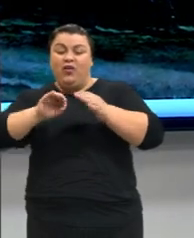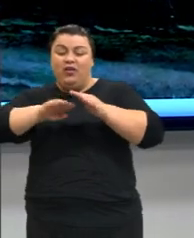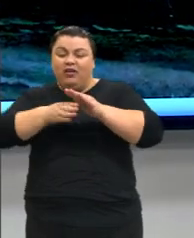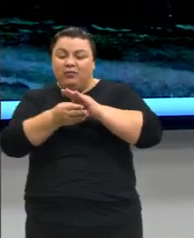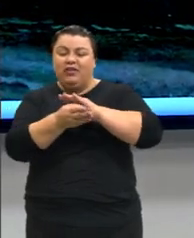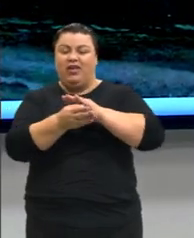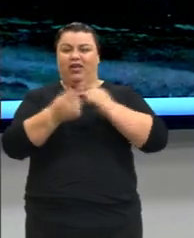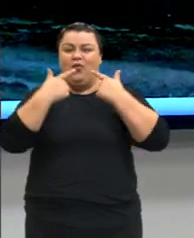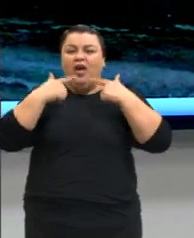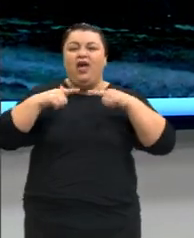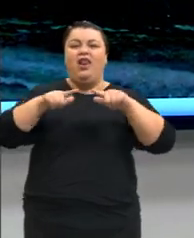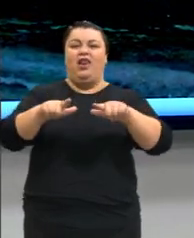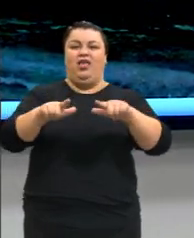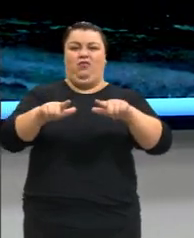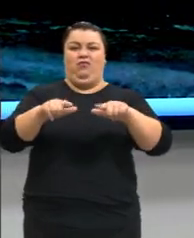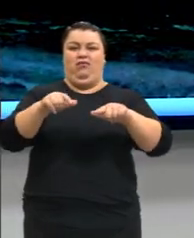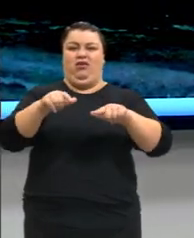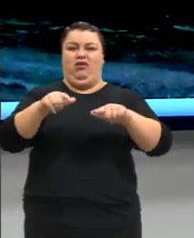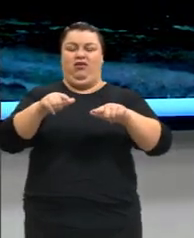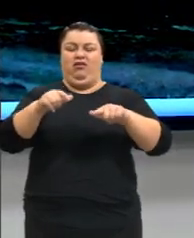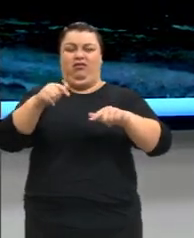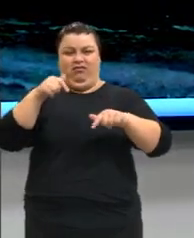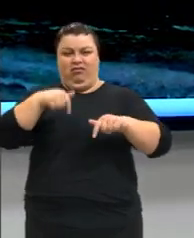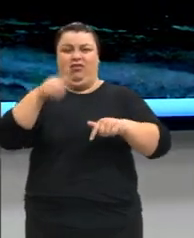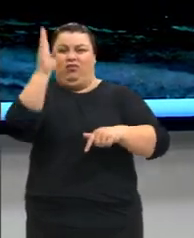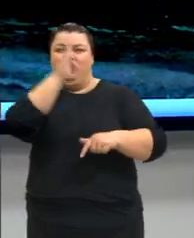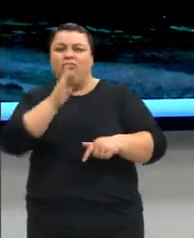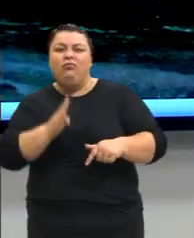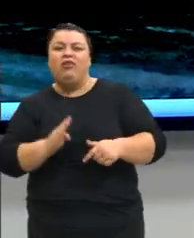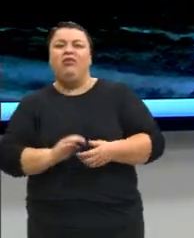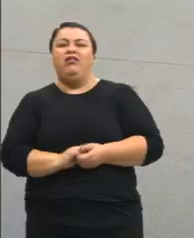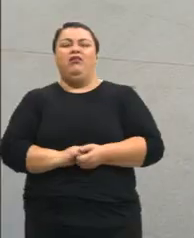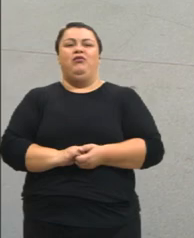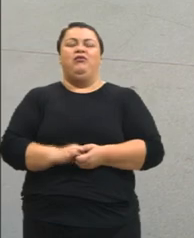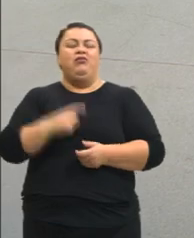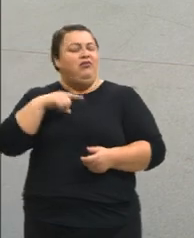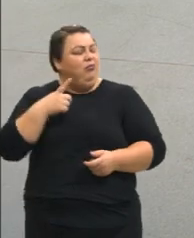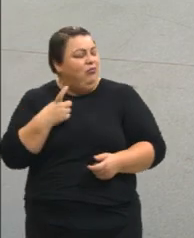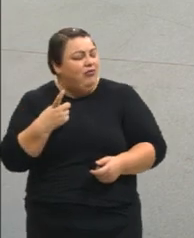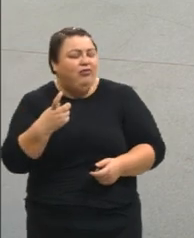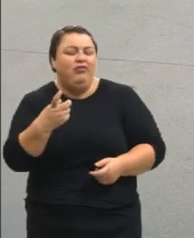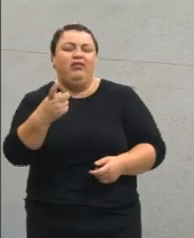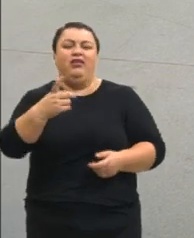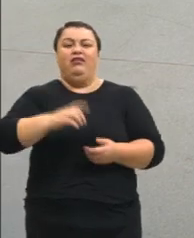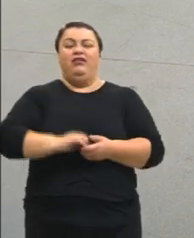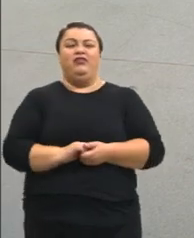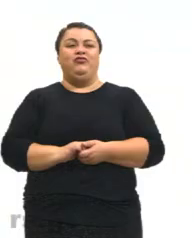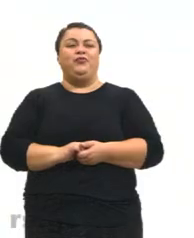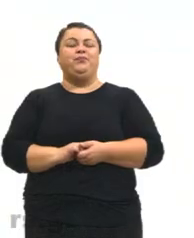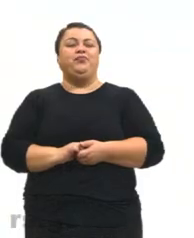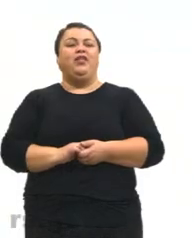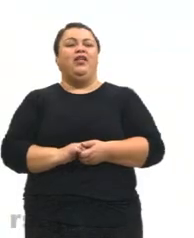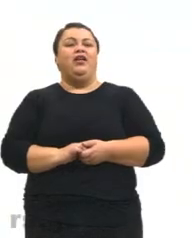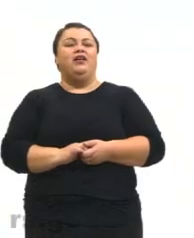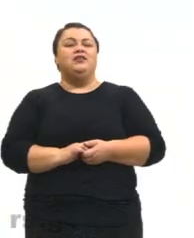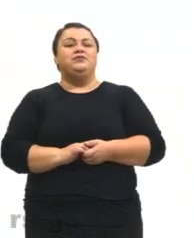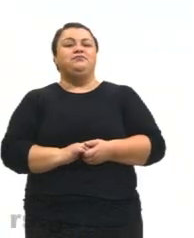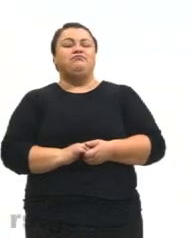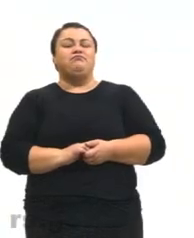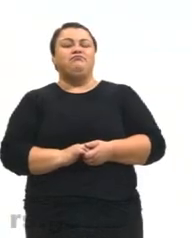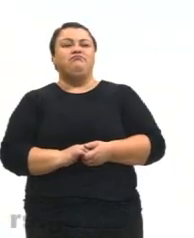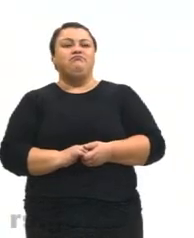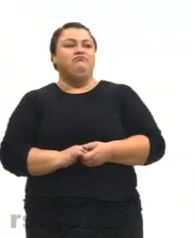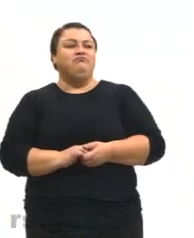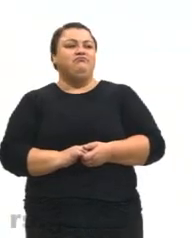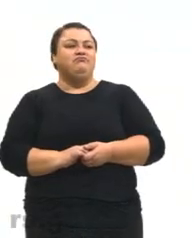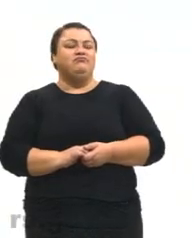realidade do que a gente tinha aqui no país na isso é muito interessante Lucas hoje eu trouxe aqui